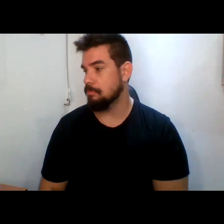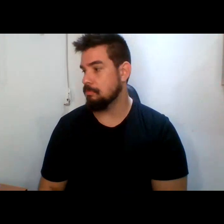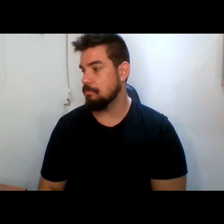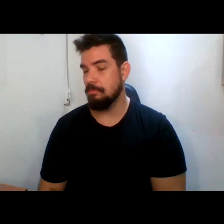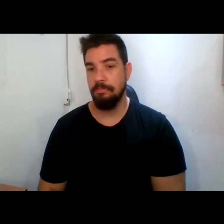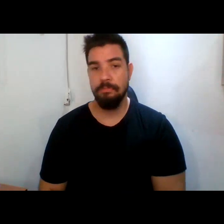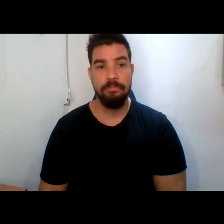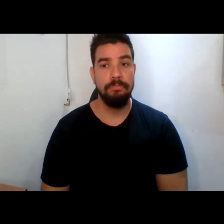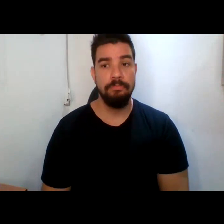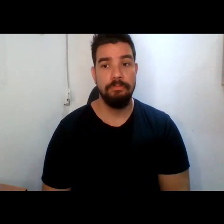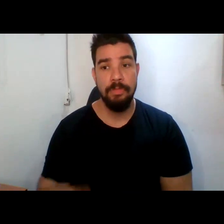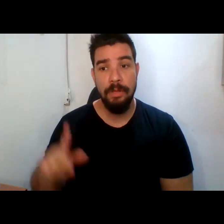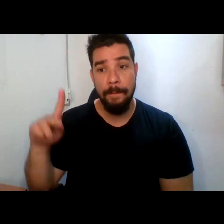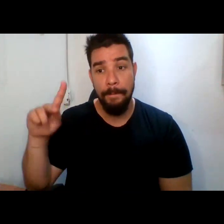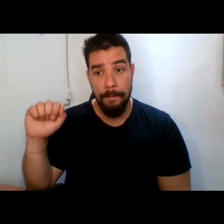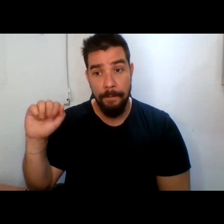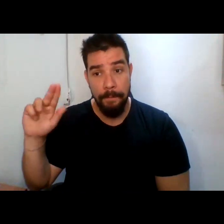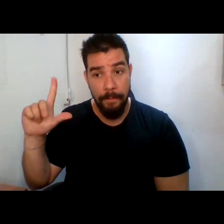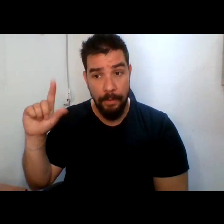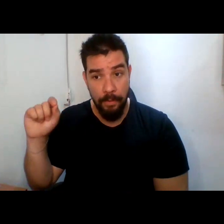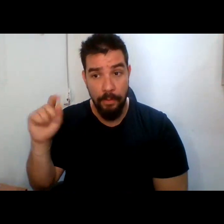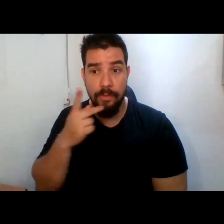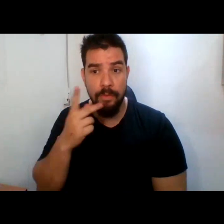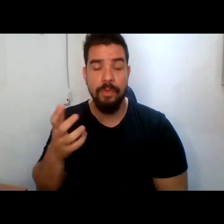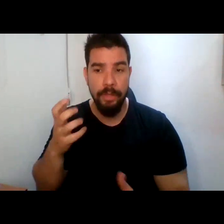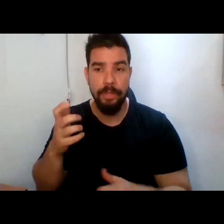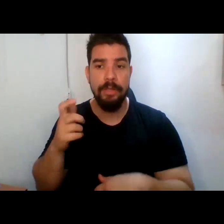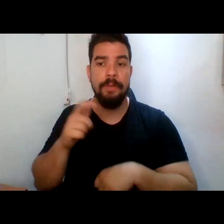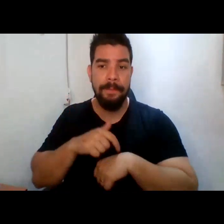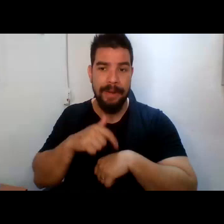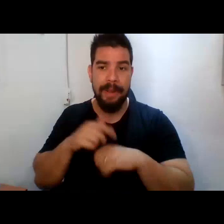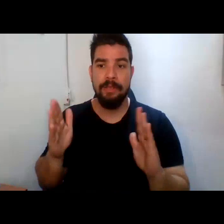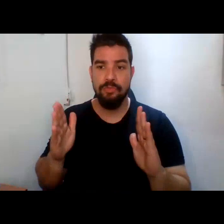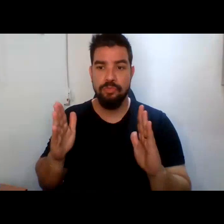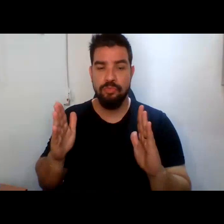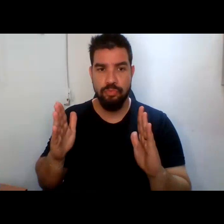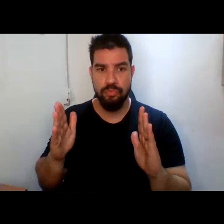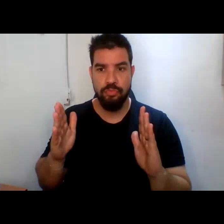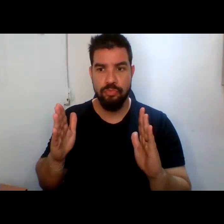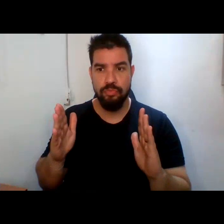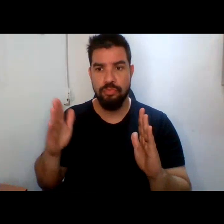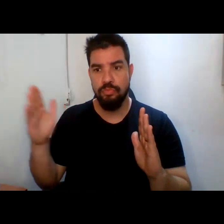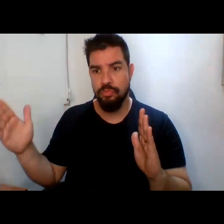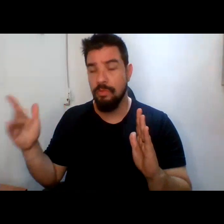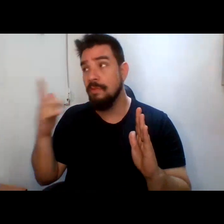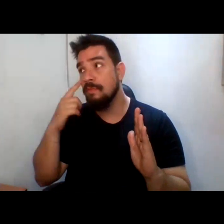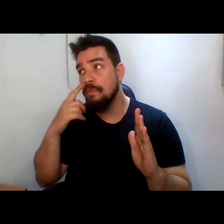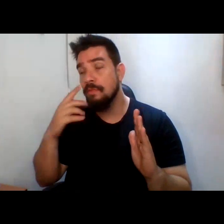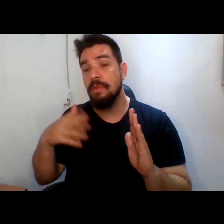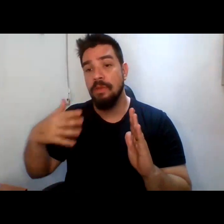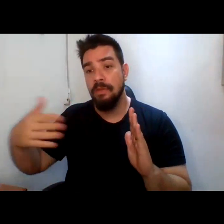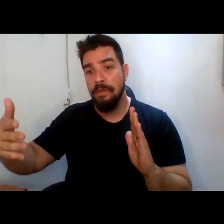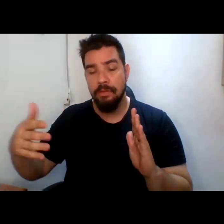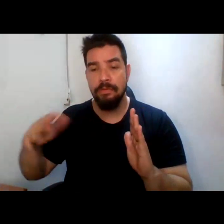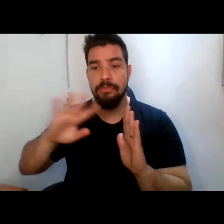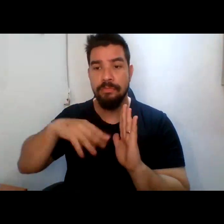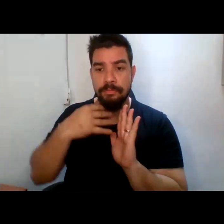O Paulo está falando que ele gostaria de ter o prazo, as datas, quando que a nova disciplina vai abrir.